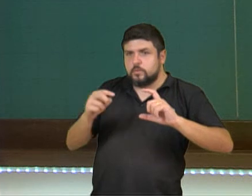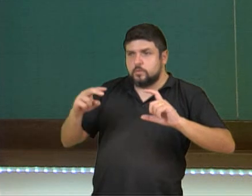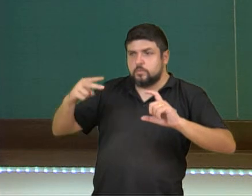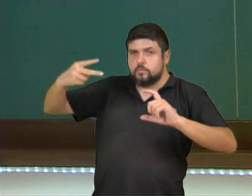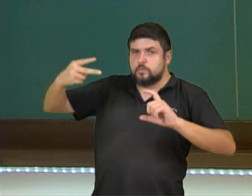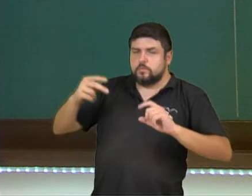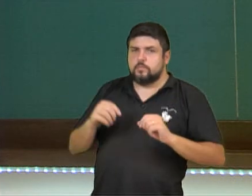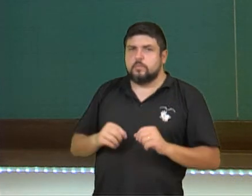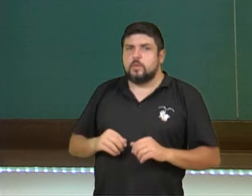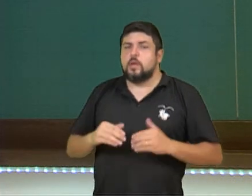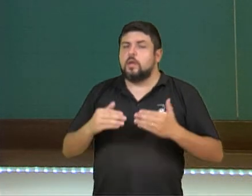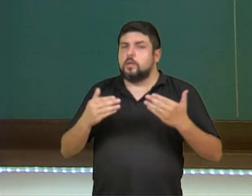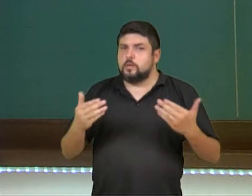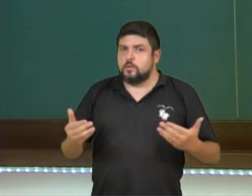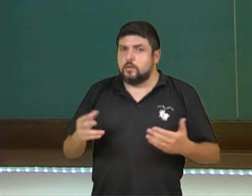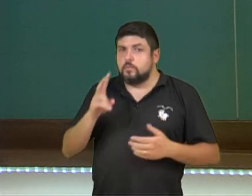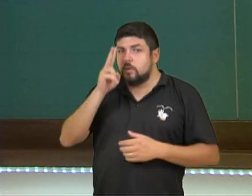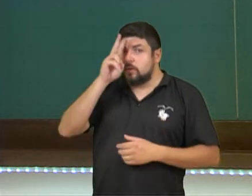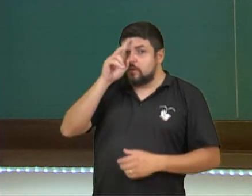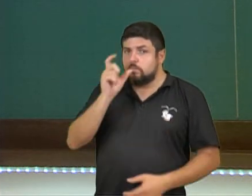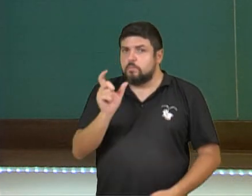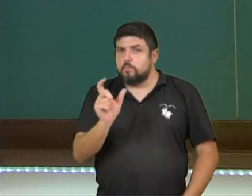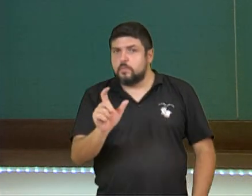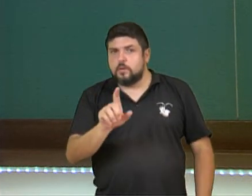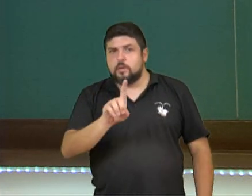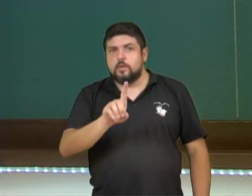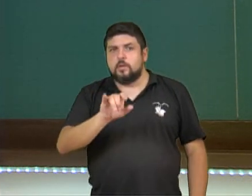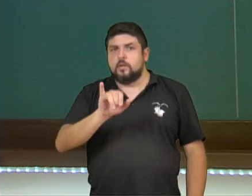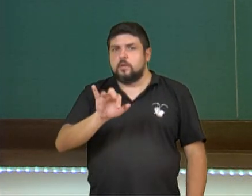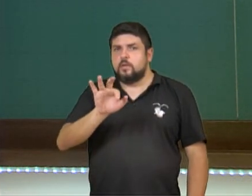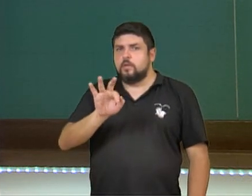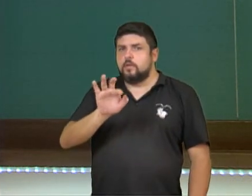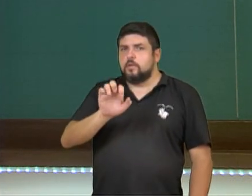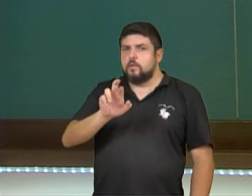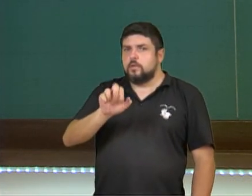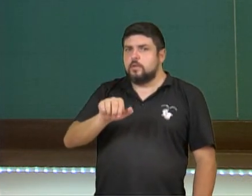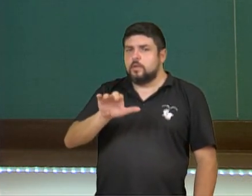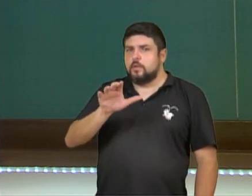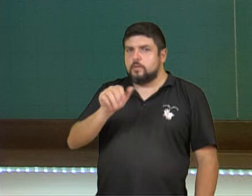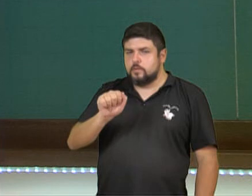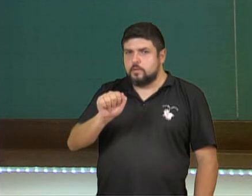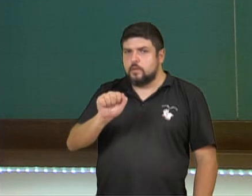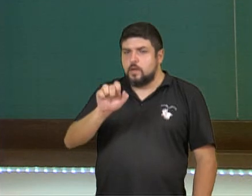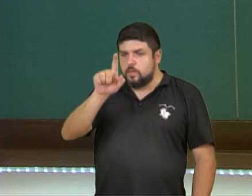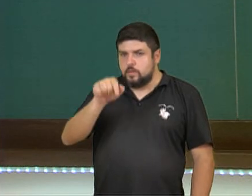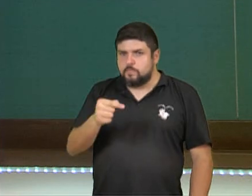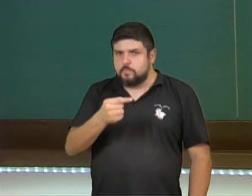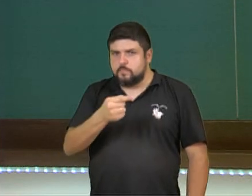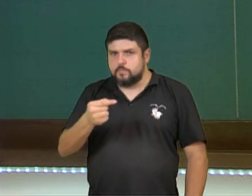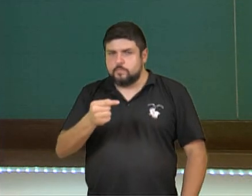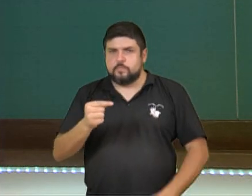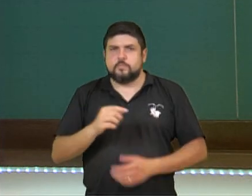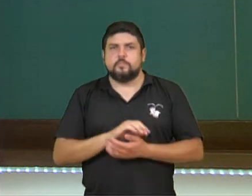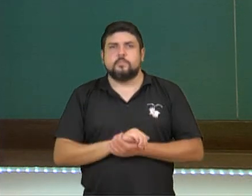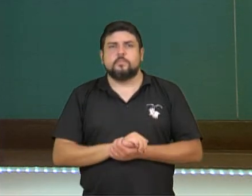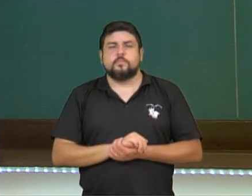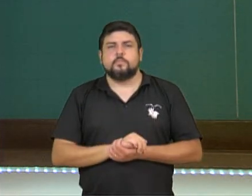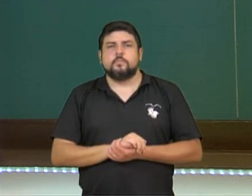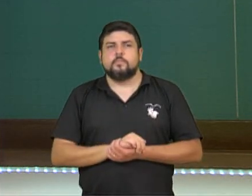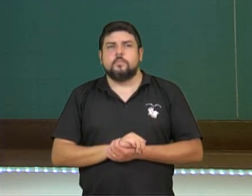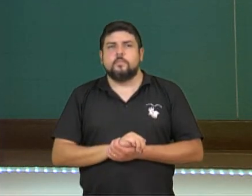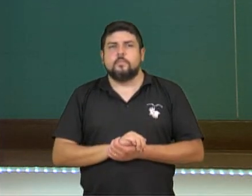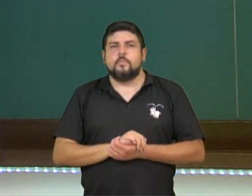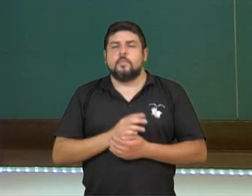diferença é uma conta de menos, uma subtração, tá bom? Então, o conceito da propriedade distributiva, quando